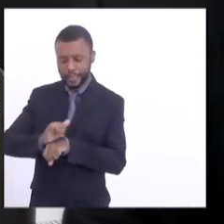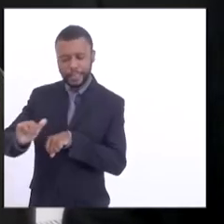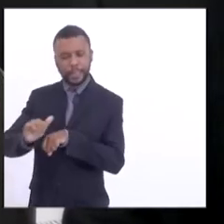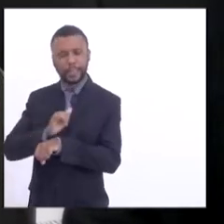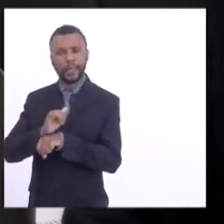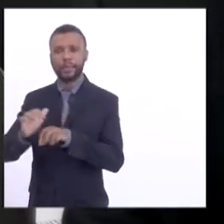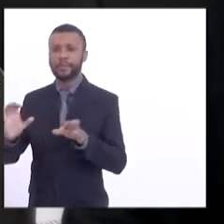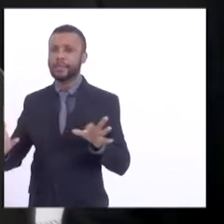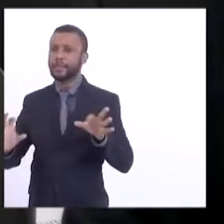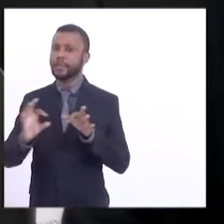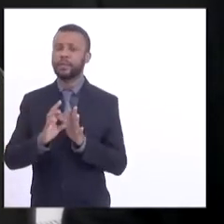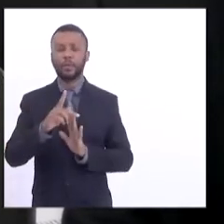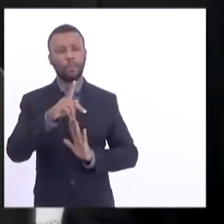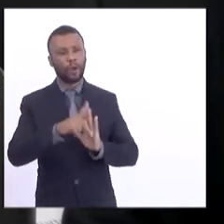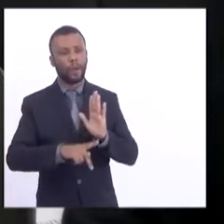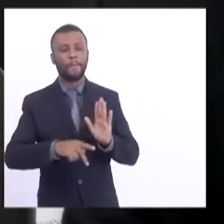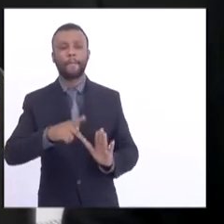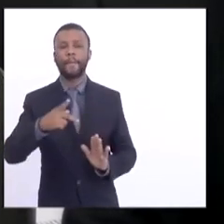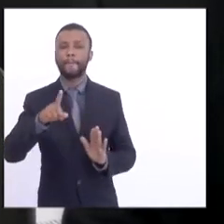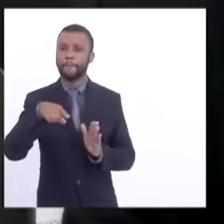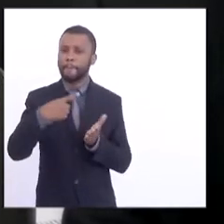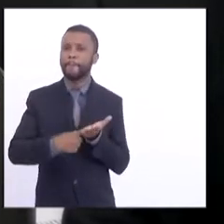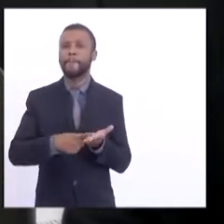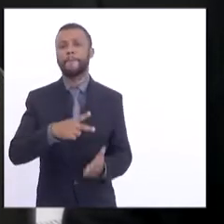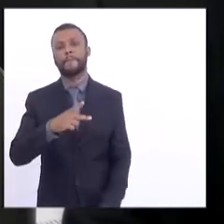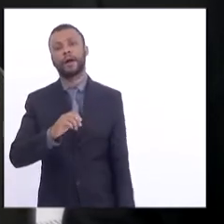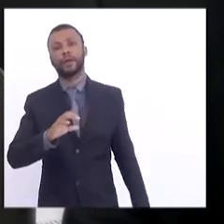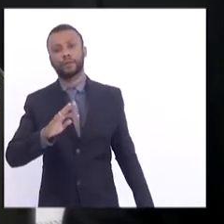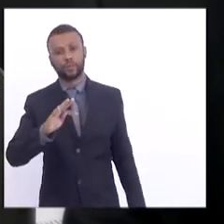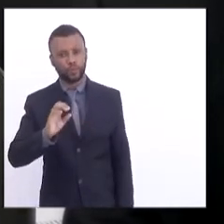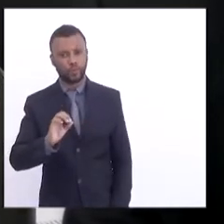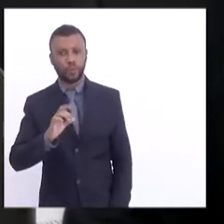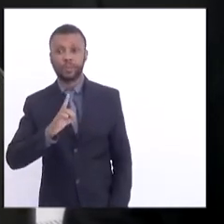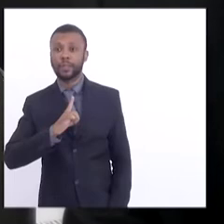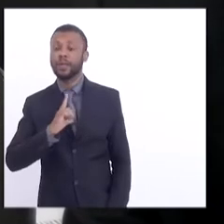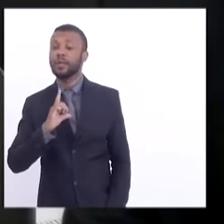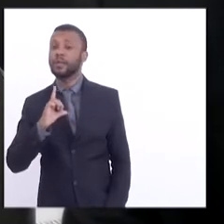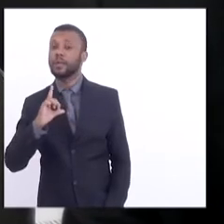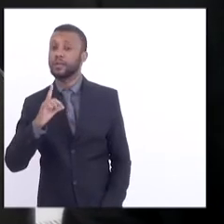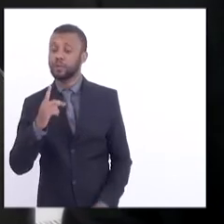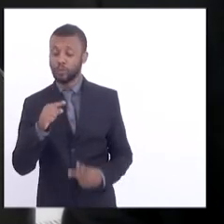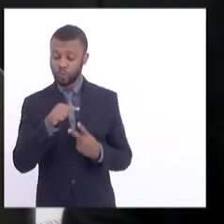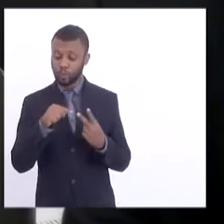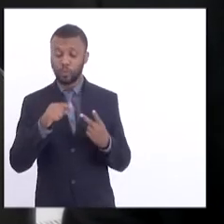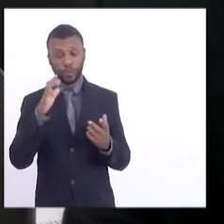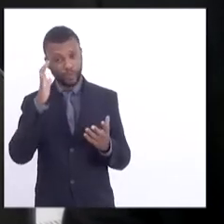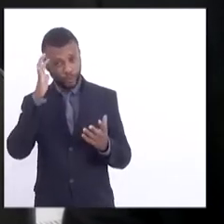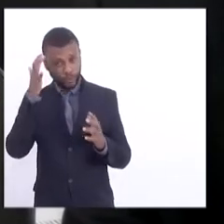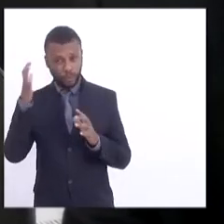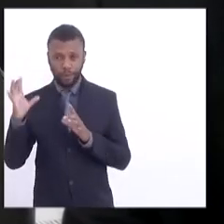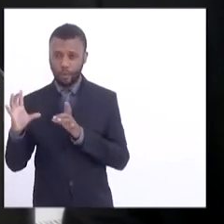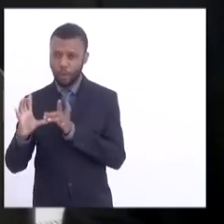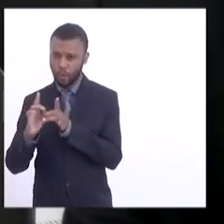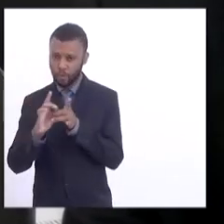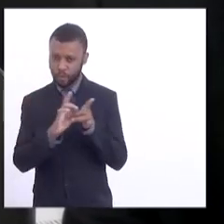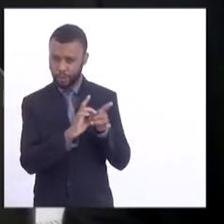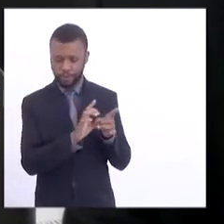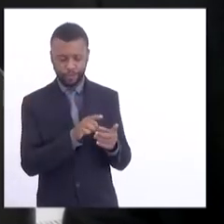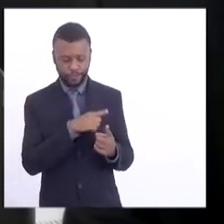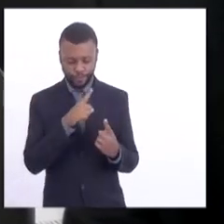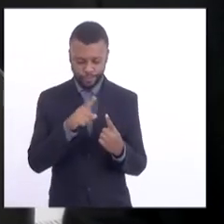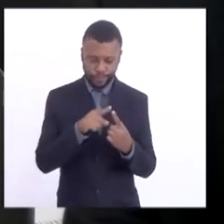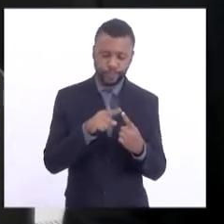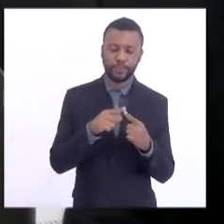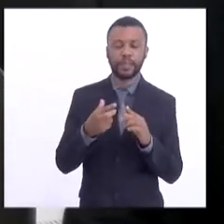relacionada ao programa pacto ela tem inserido em dois contextos a resolução que nós trouxemos aqui